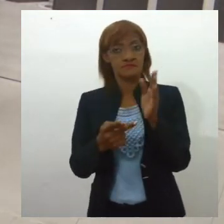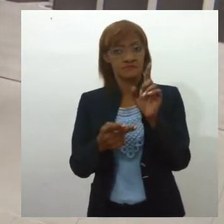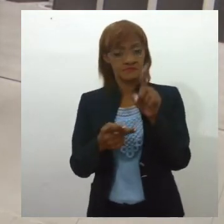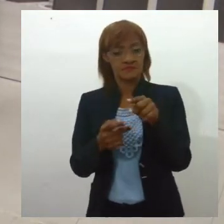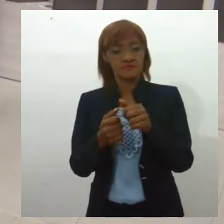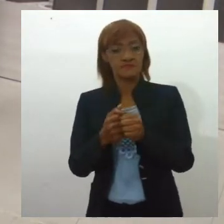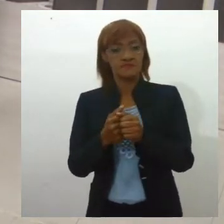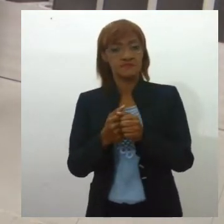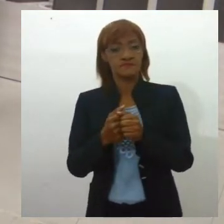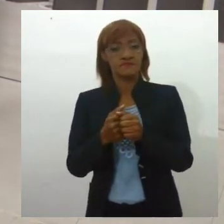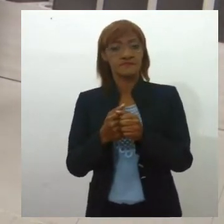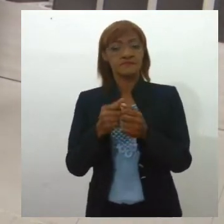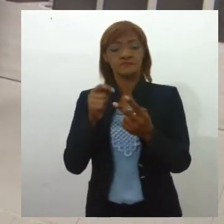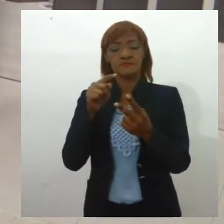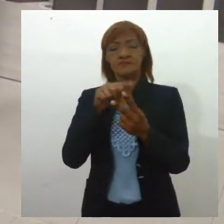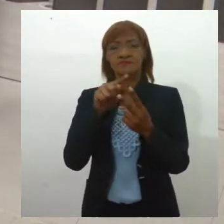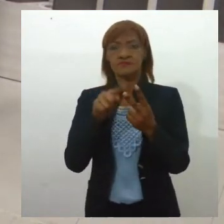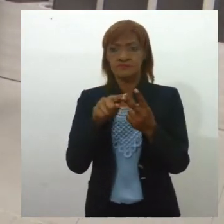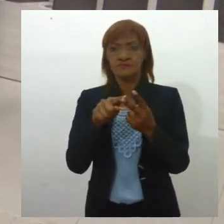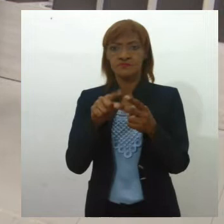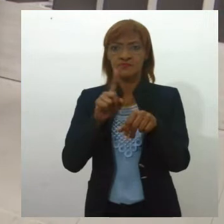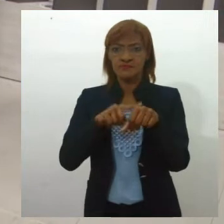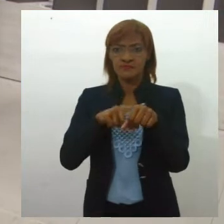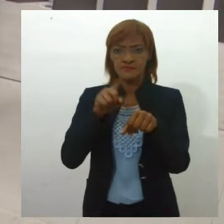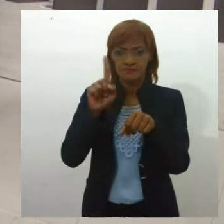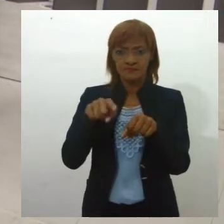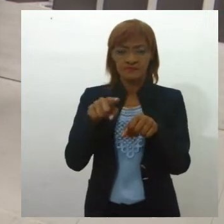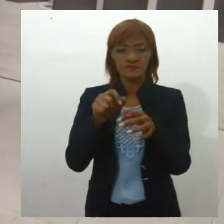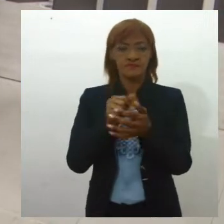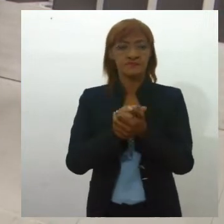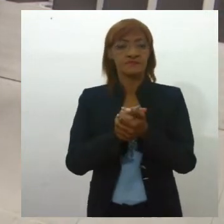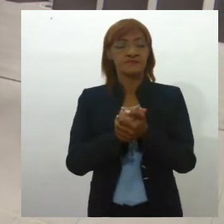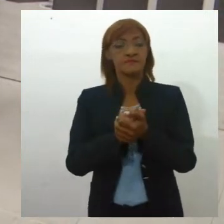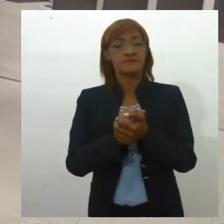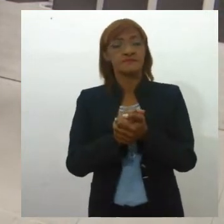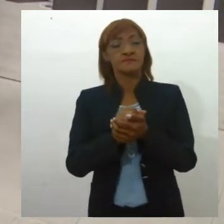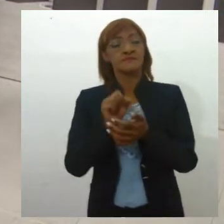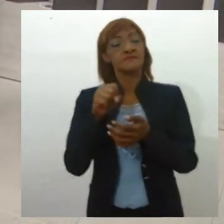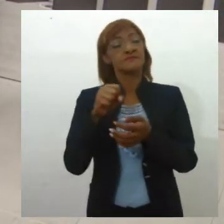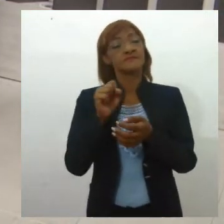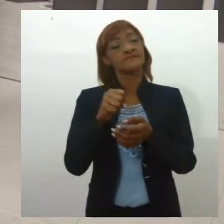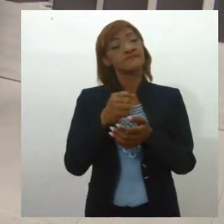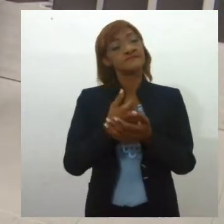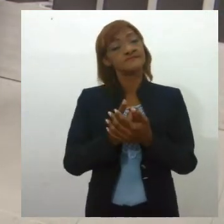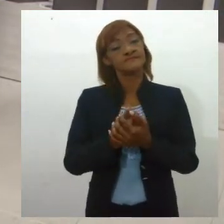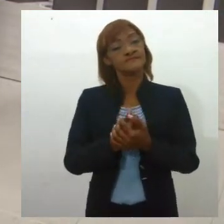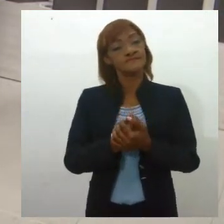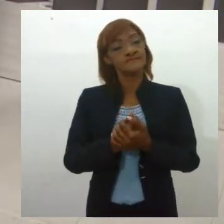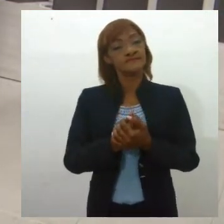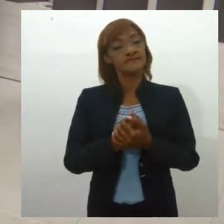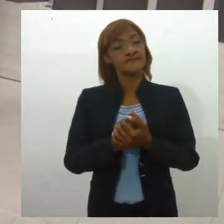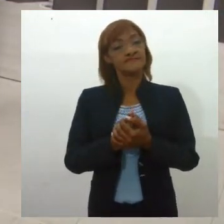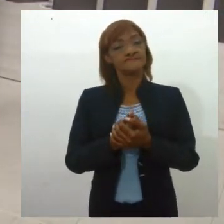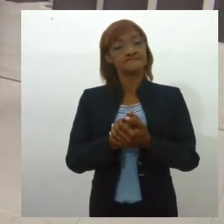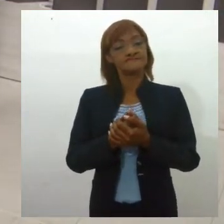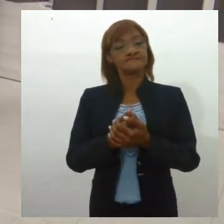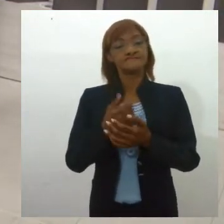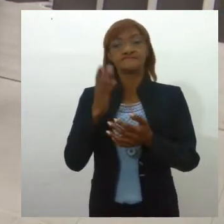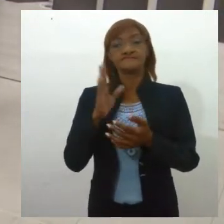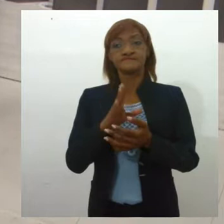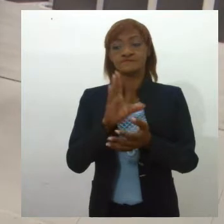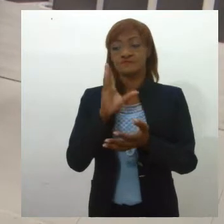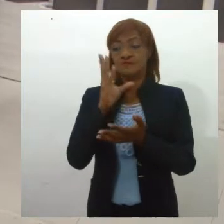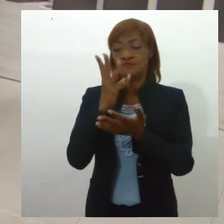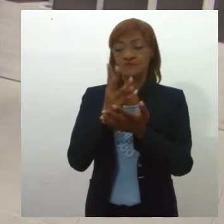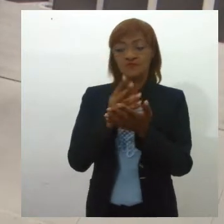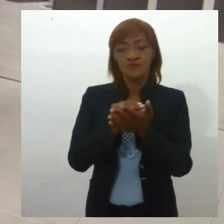ele é dividido em duas partes, né, Antenor? Isso, é uma espécie de síntese do nosso trabalho.